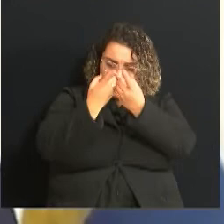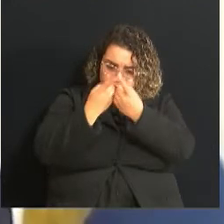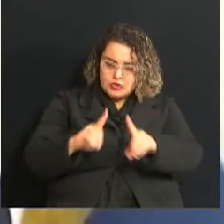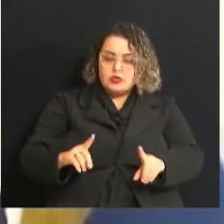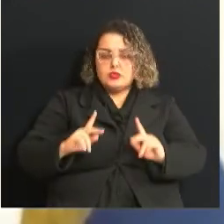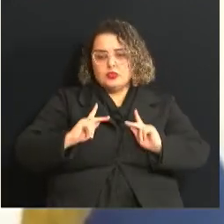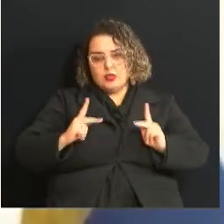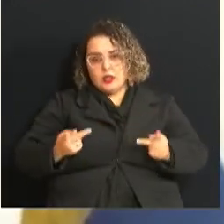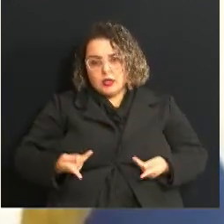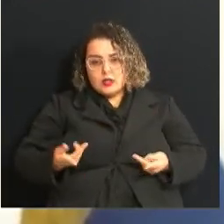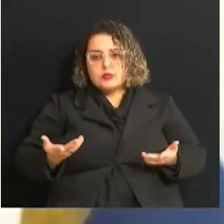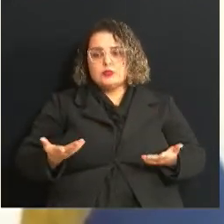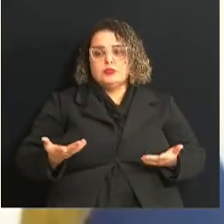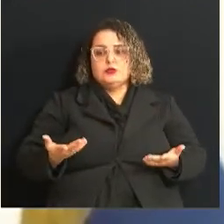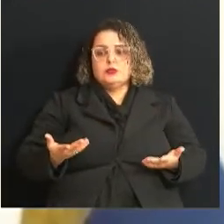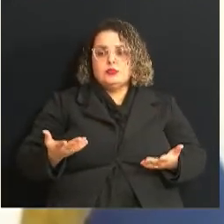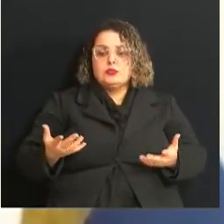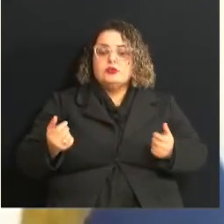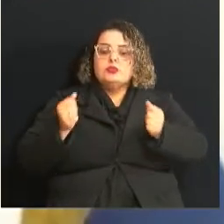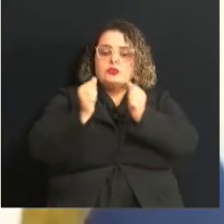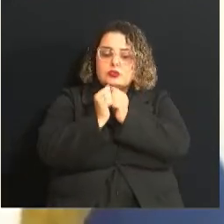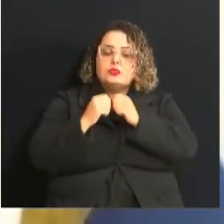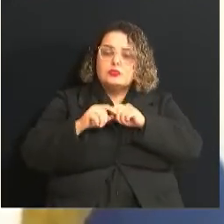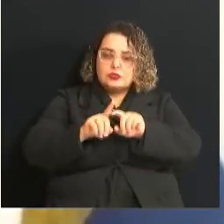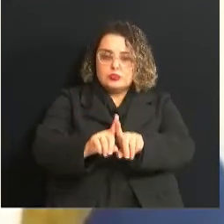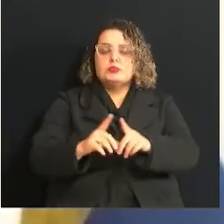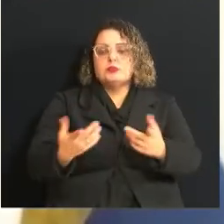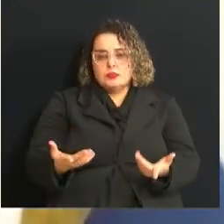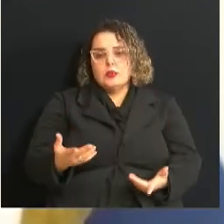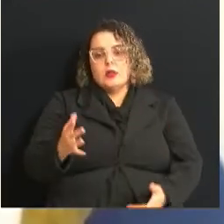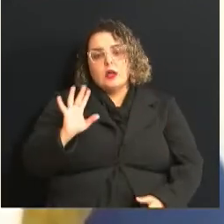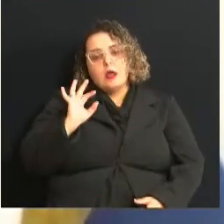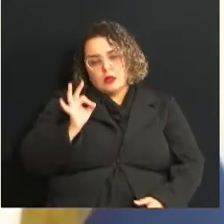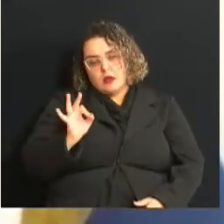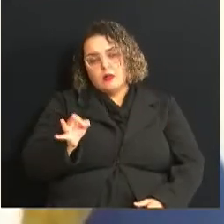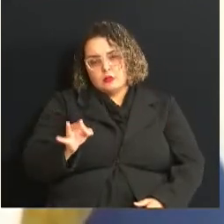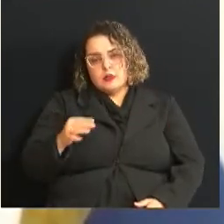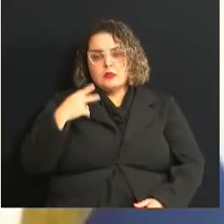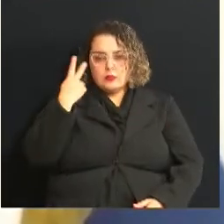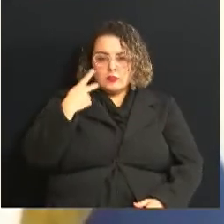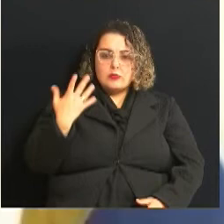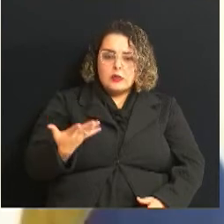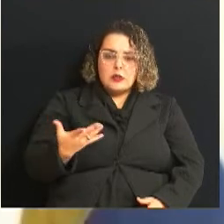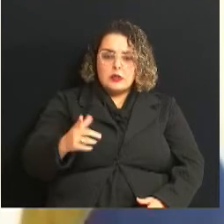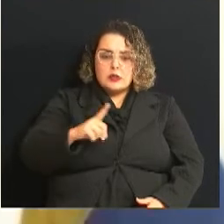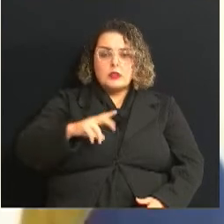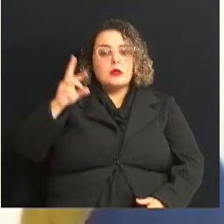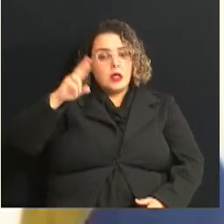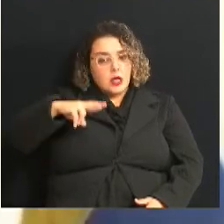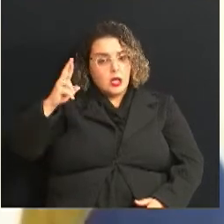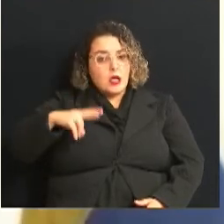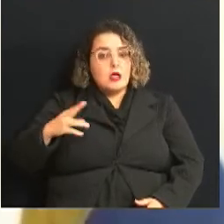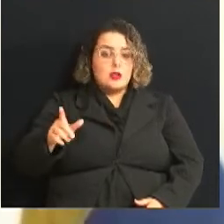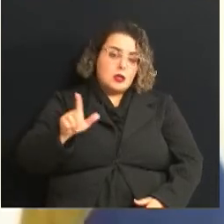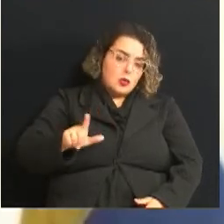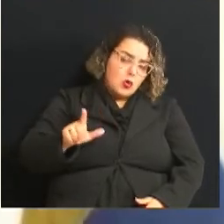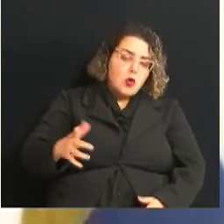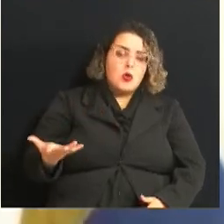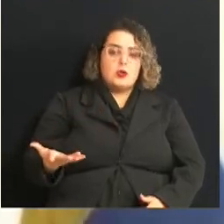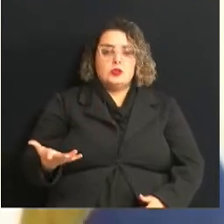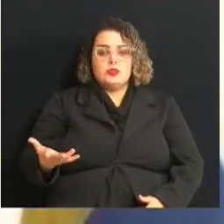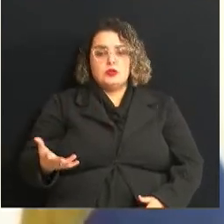humana, que concilia. Eu acho que esse é o nosso caminho. Aqui, como vereadores, nós temos que ter racionalidade, claro, temos que